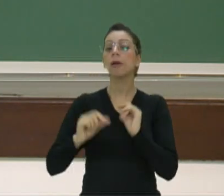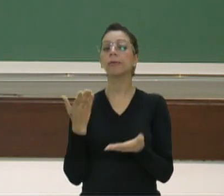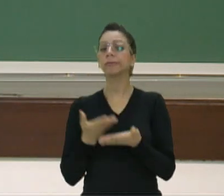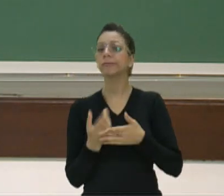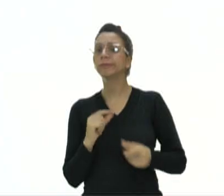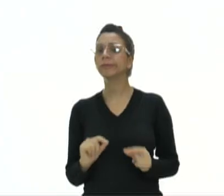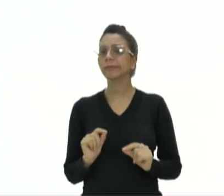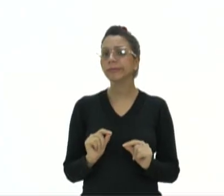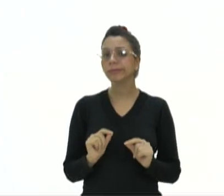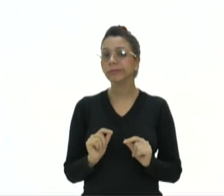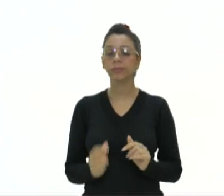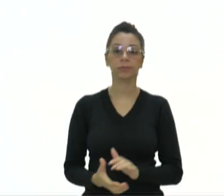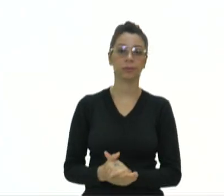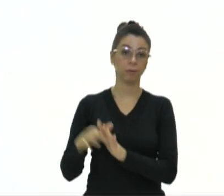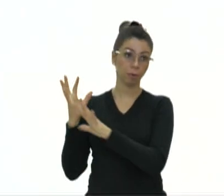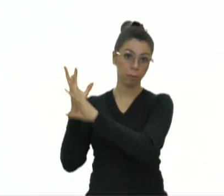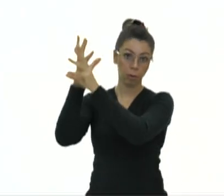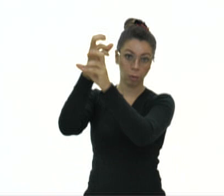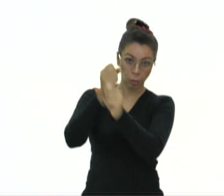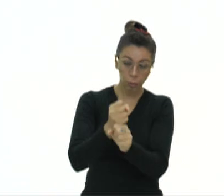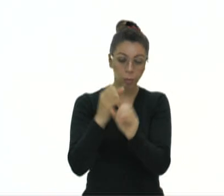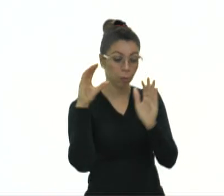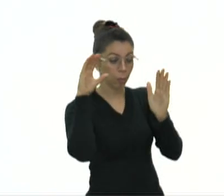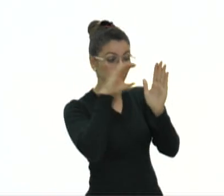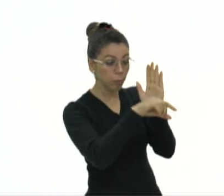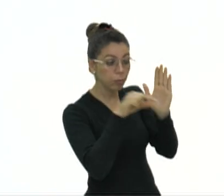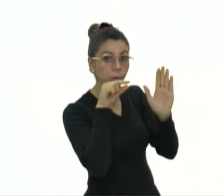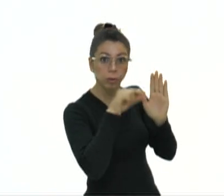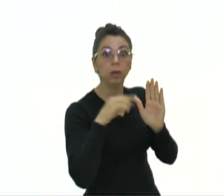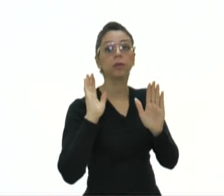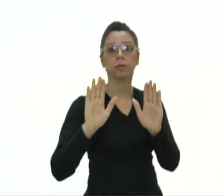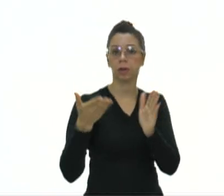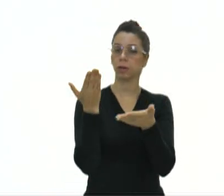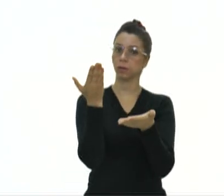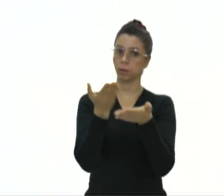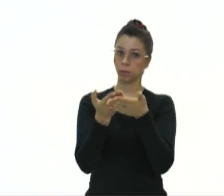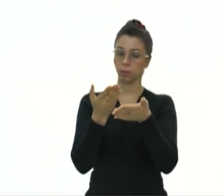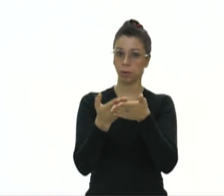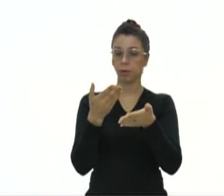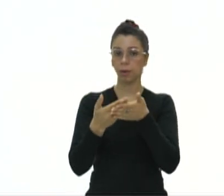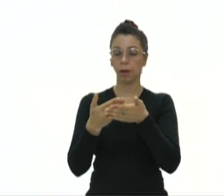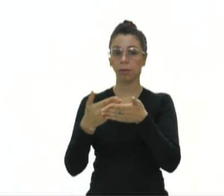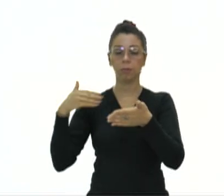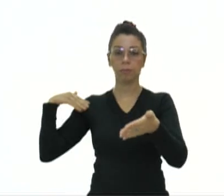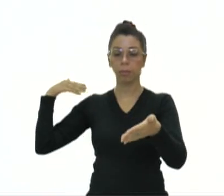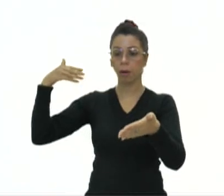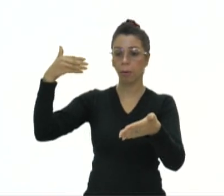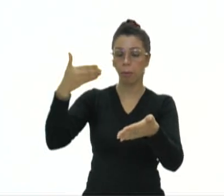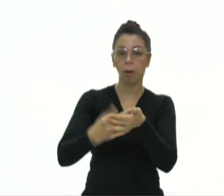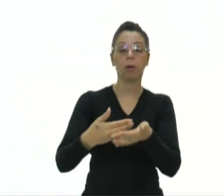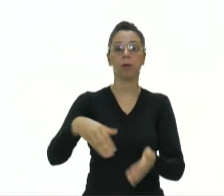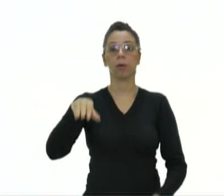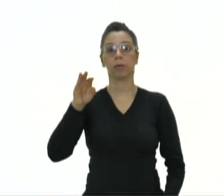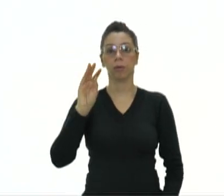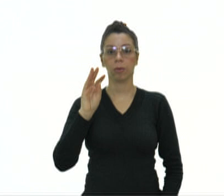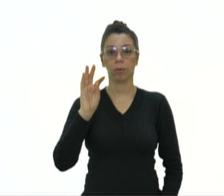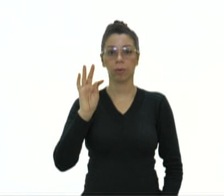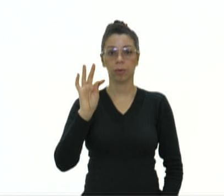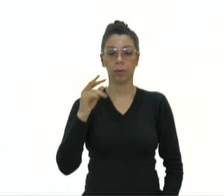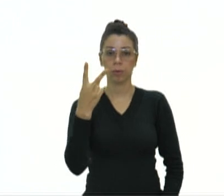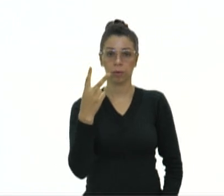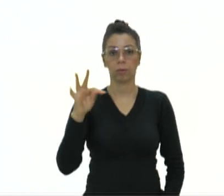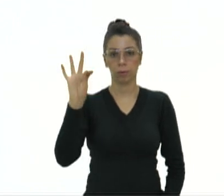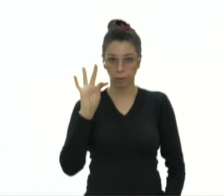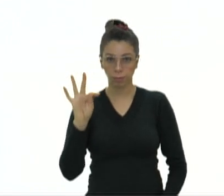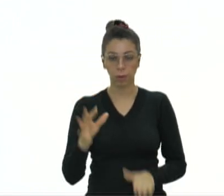nesta aula? Vamos fazer uma retomada de alguns conceitos trabalhados ao longo do trimestre dentro do aspecto natural. Faremos um